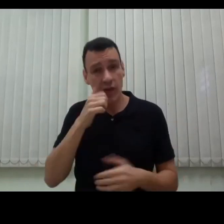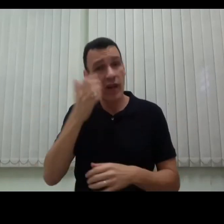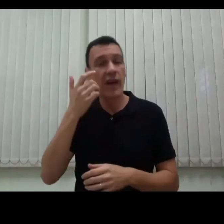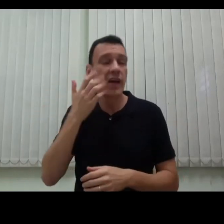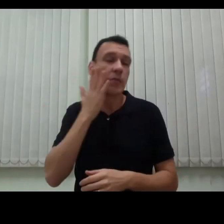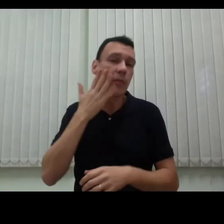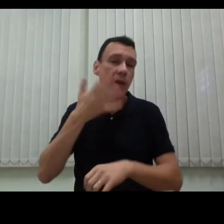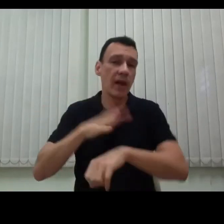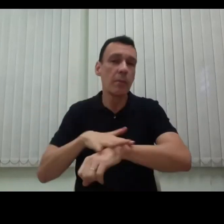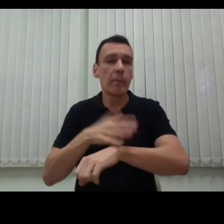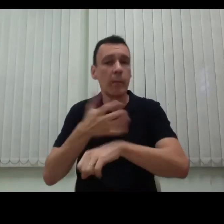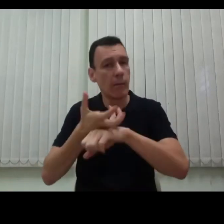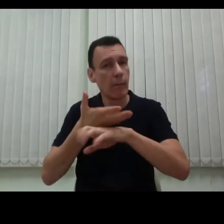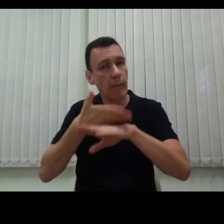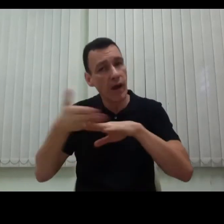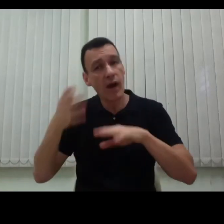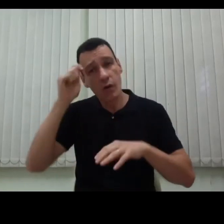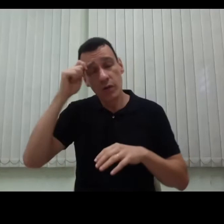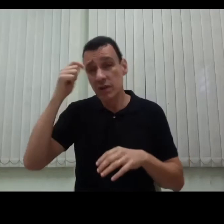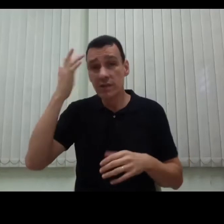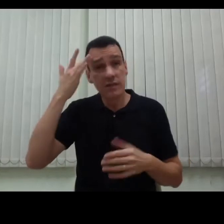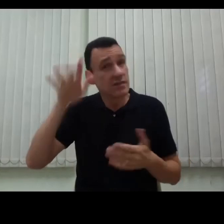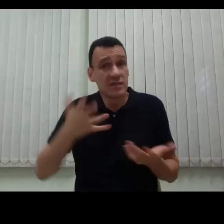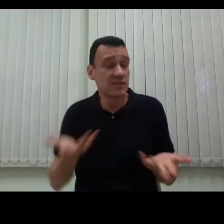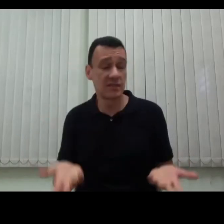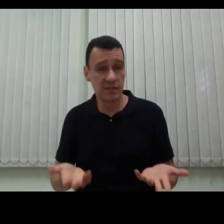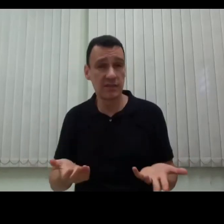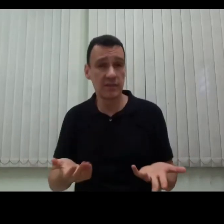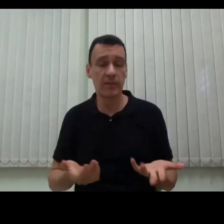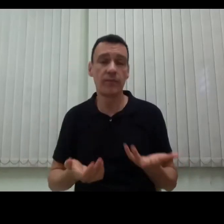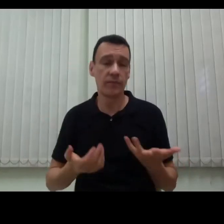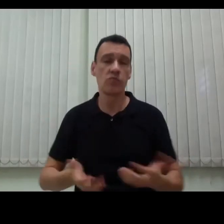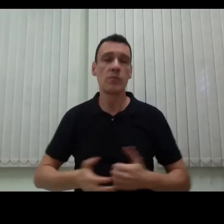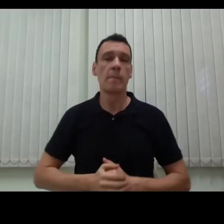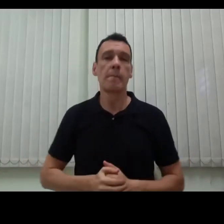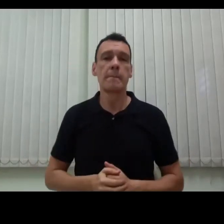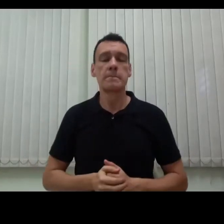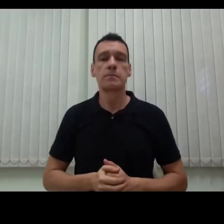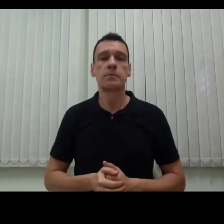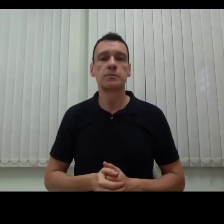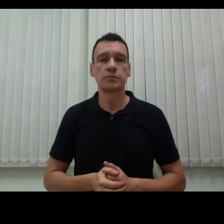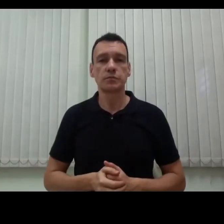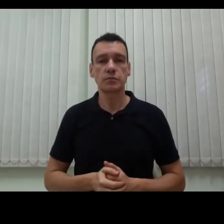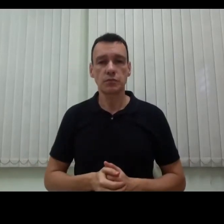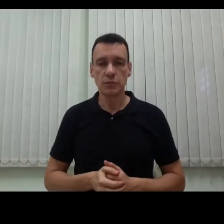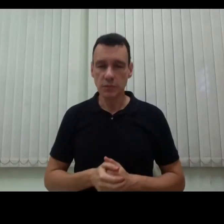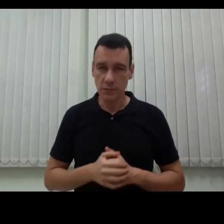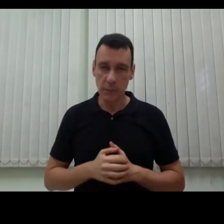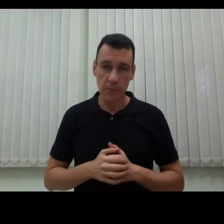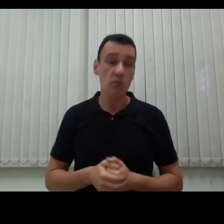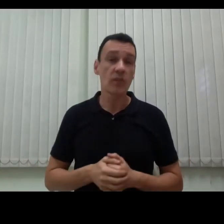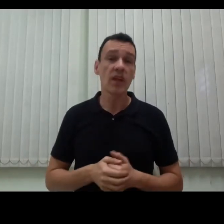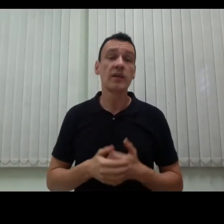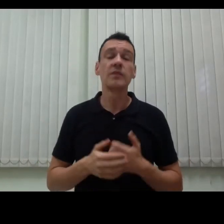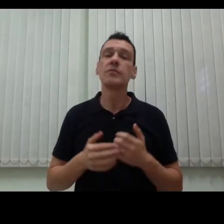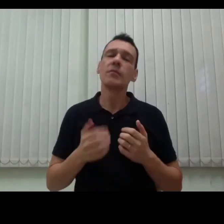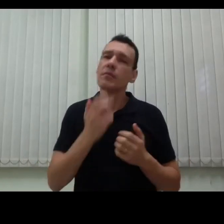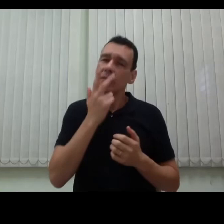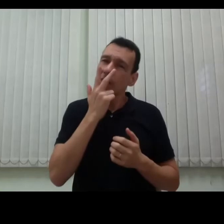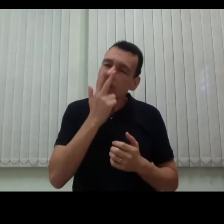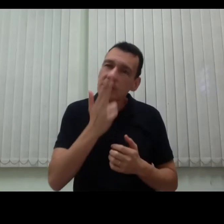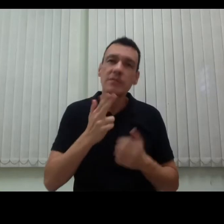em muito, né, em boa medida, para garantir a manutenção do racismo,